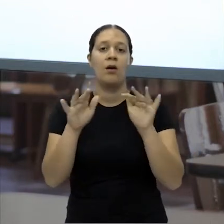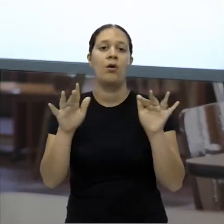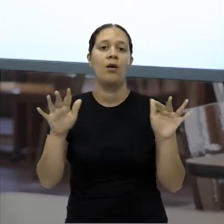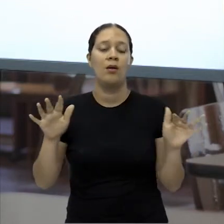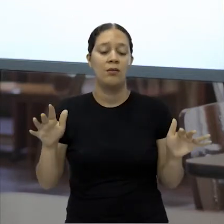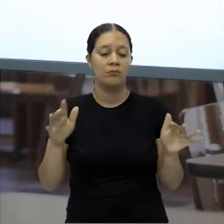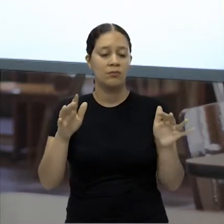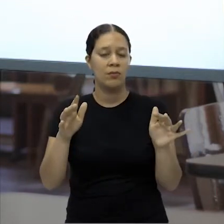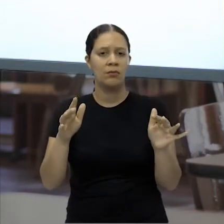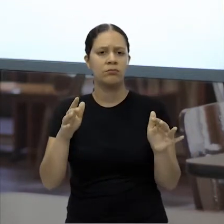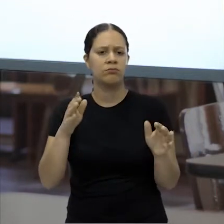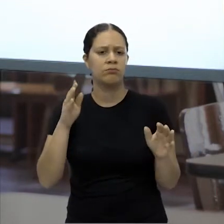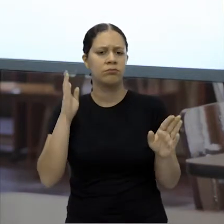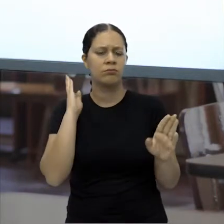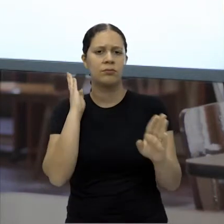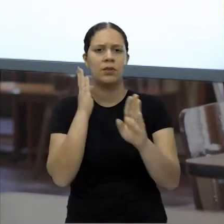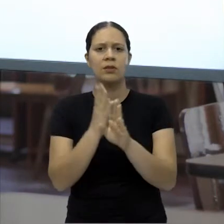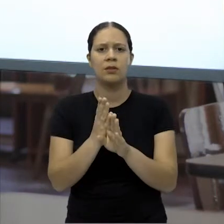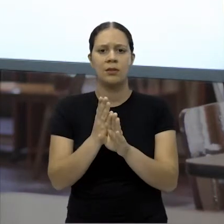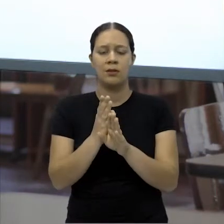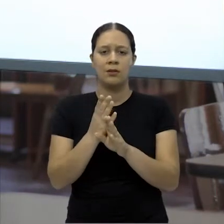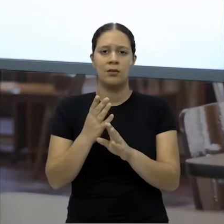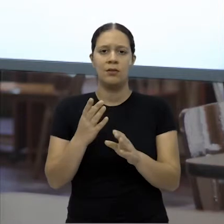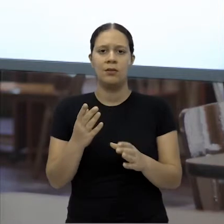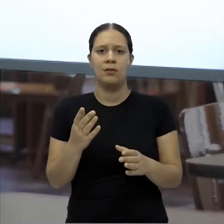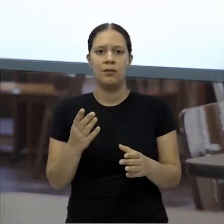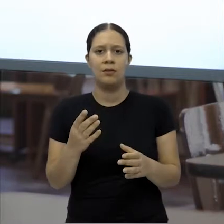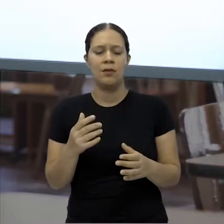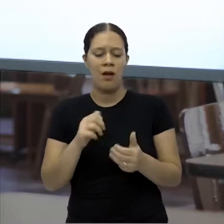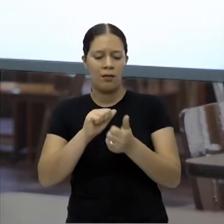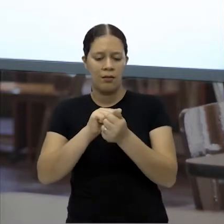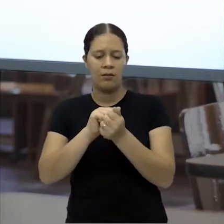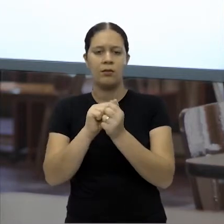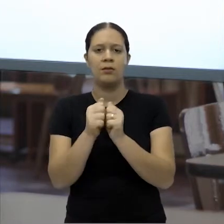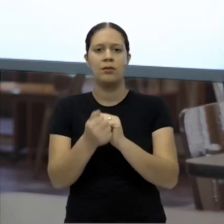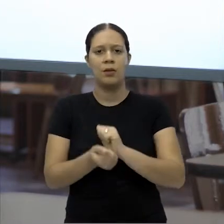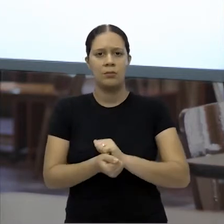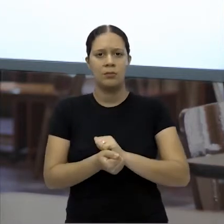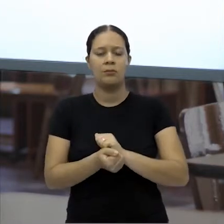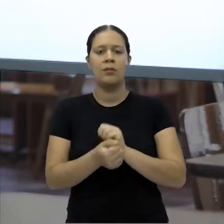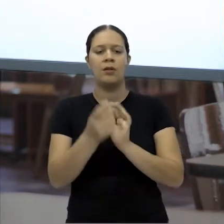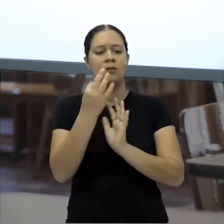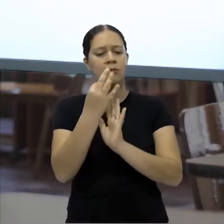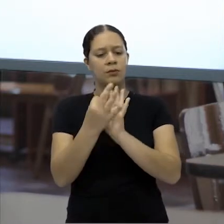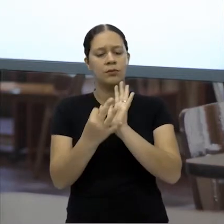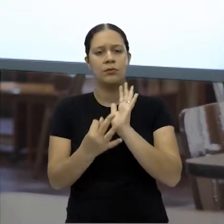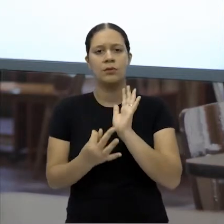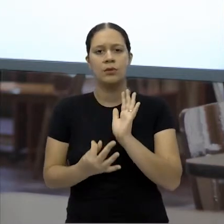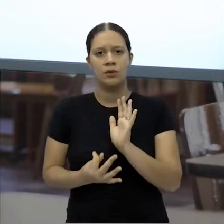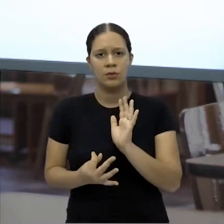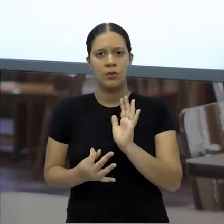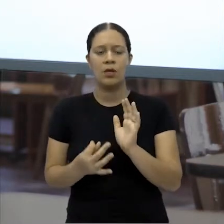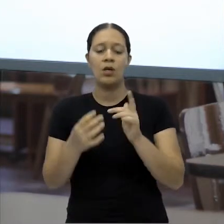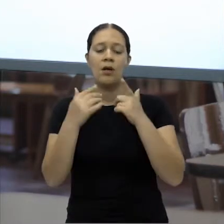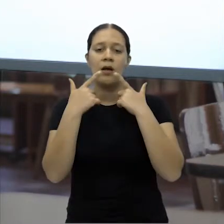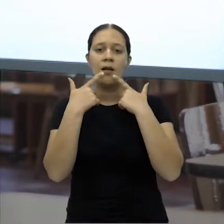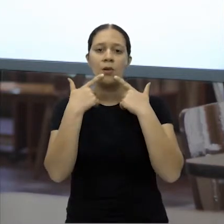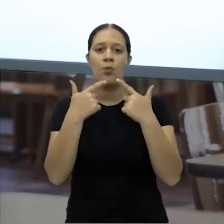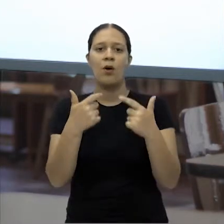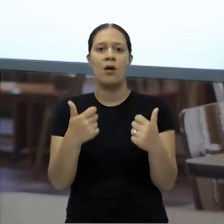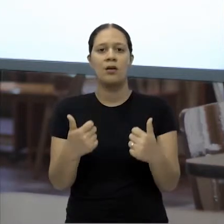propagar aquela descoberta. Então, para isso, adapta-se aquele texto, adapta-se